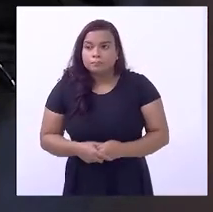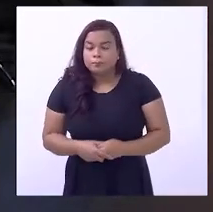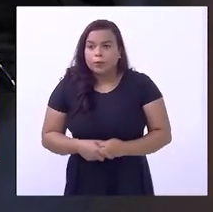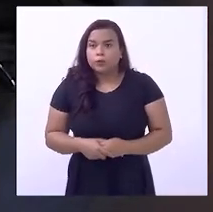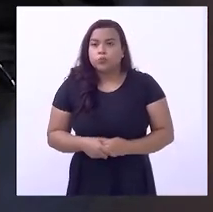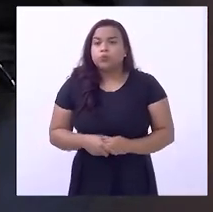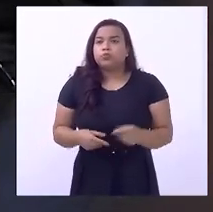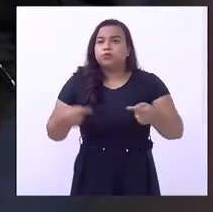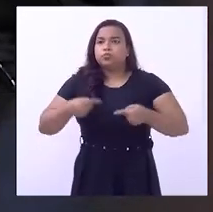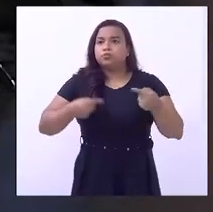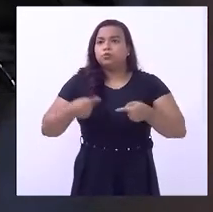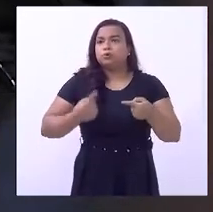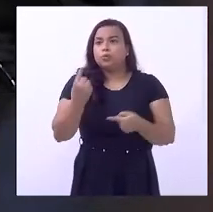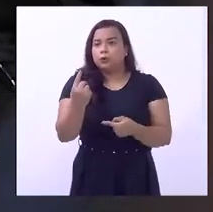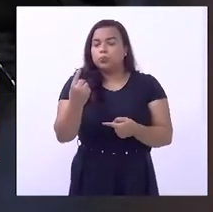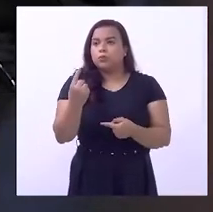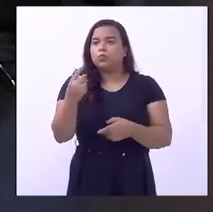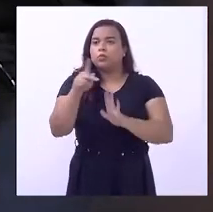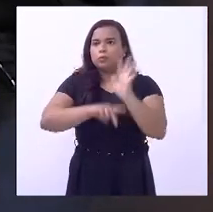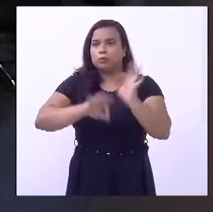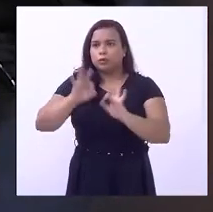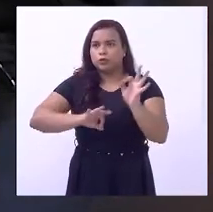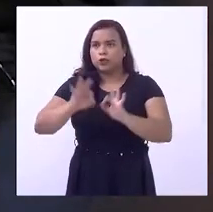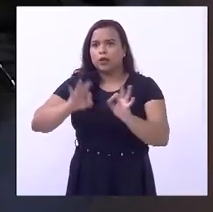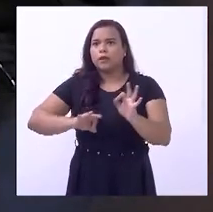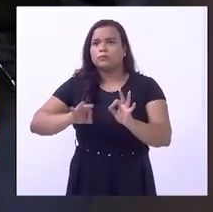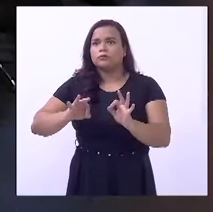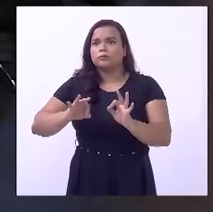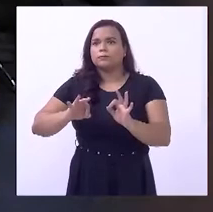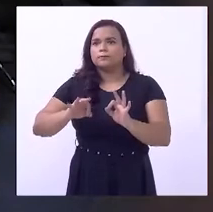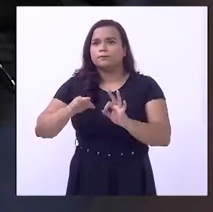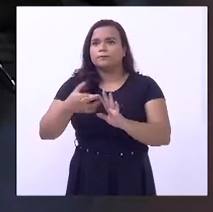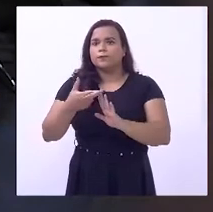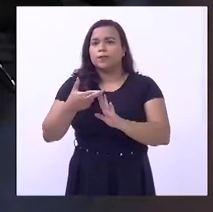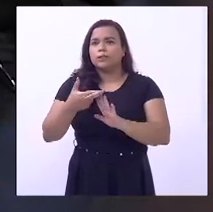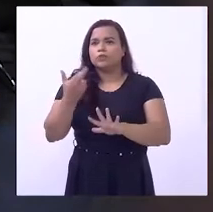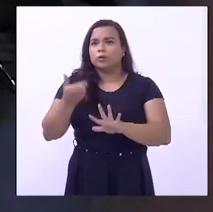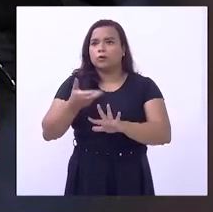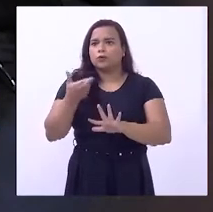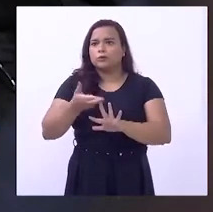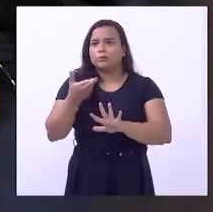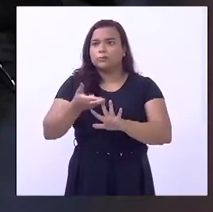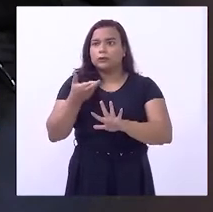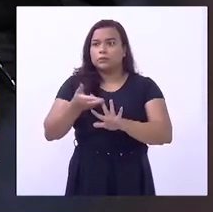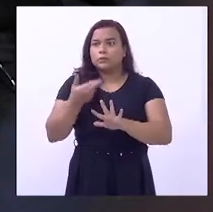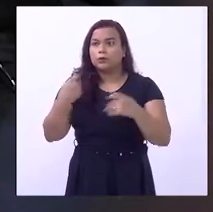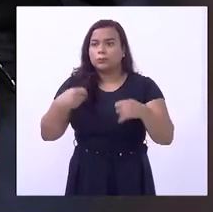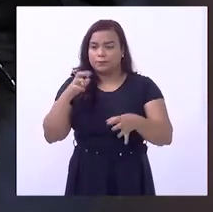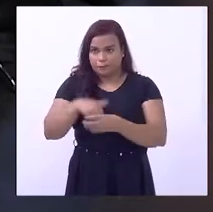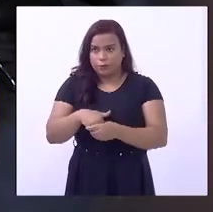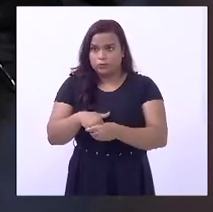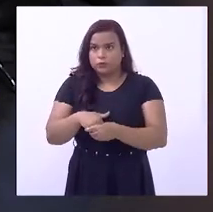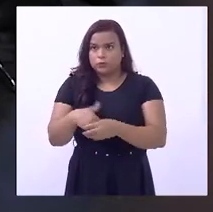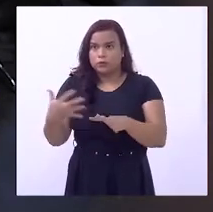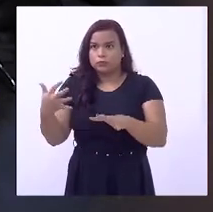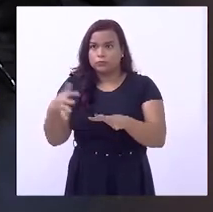Em discussão única, projeto de resolução. Tem que votar, a inclusão, pá.